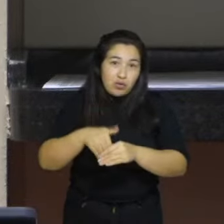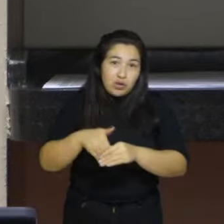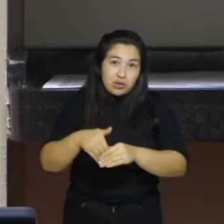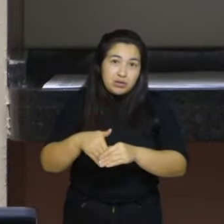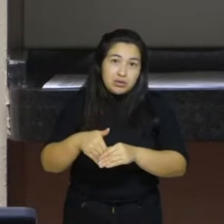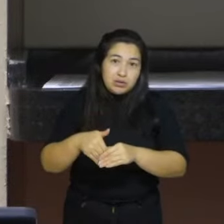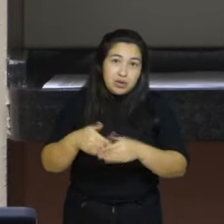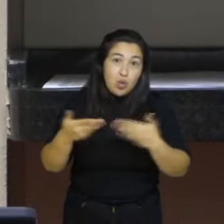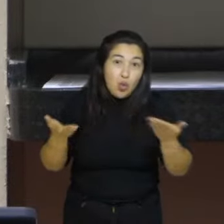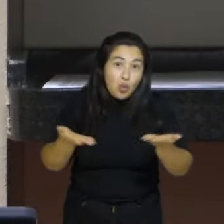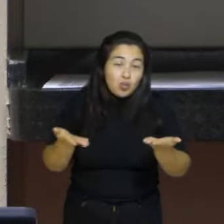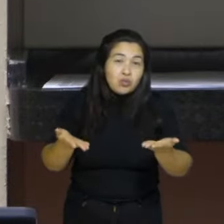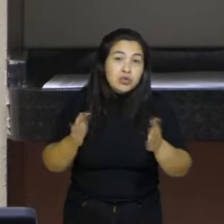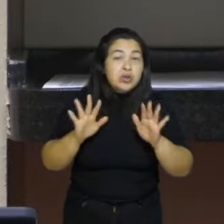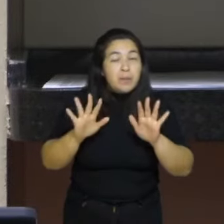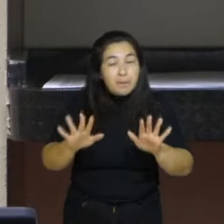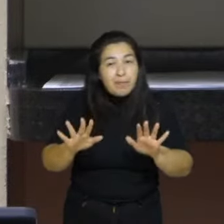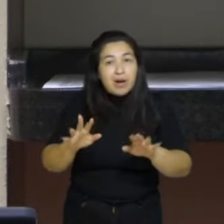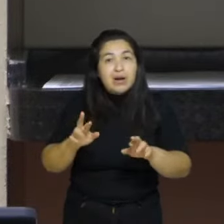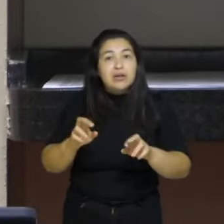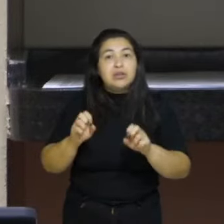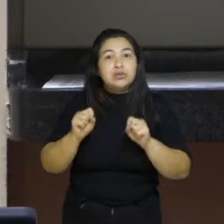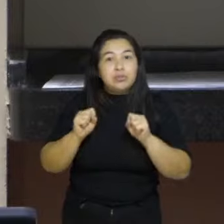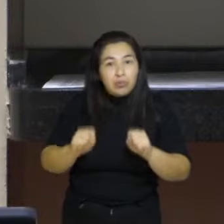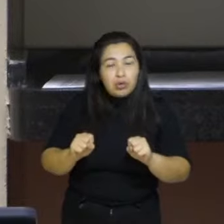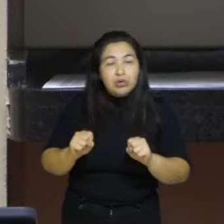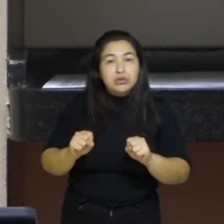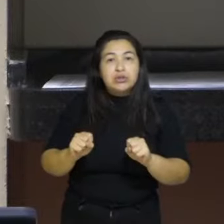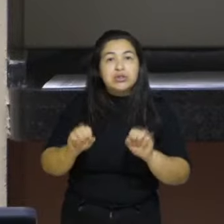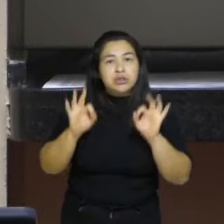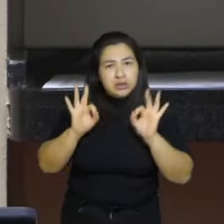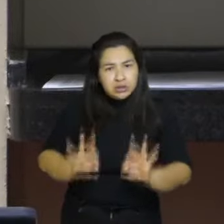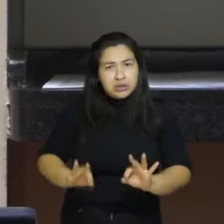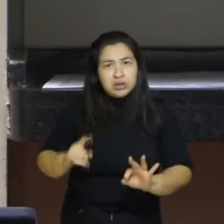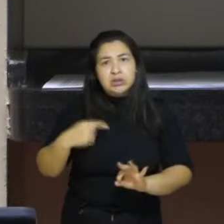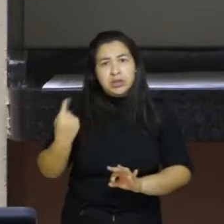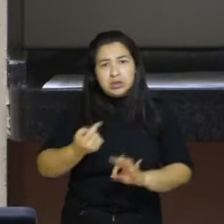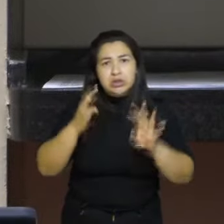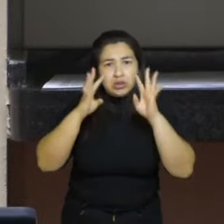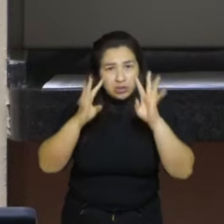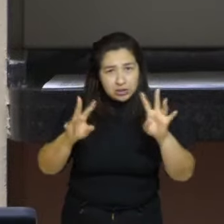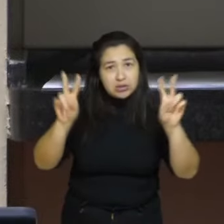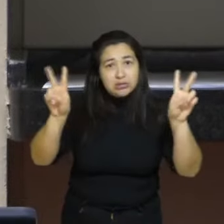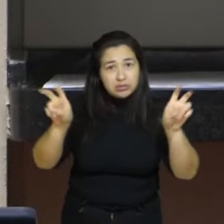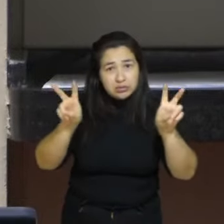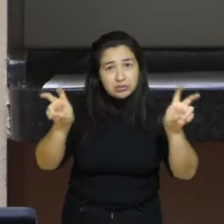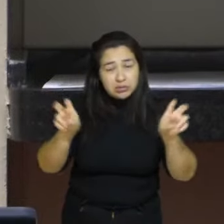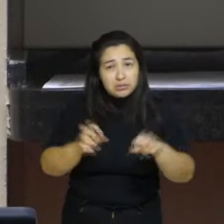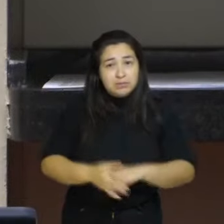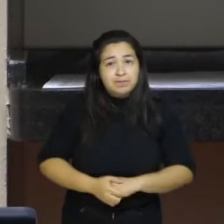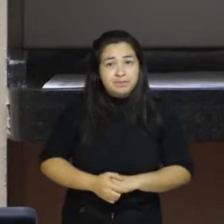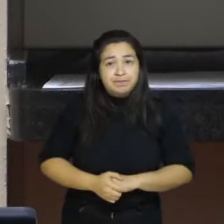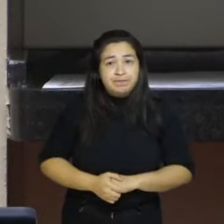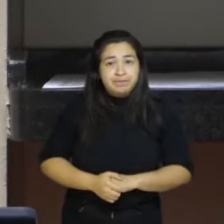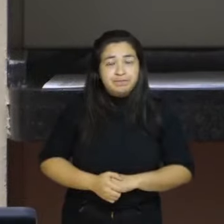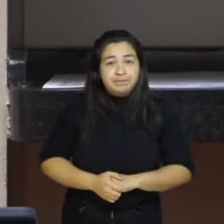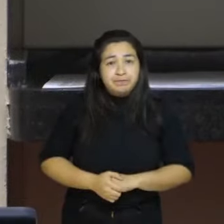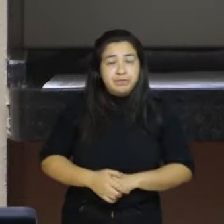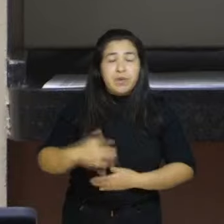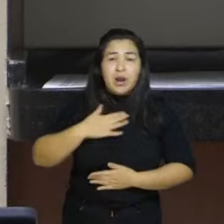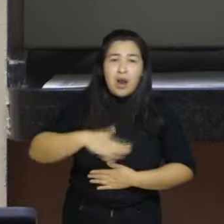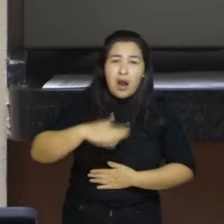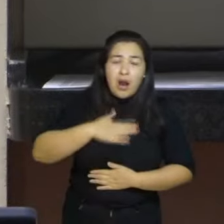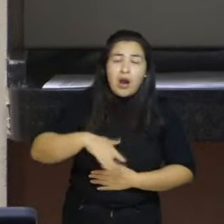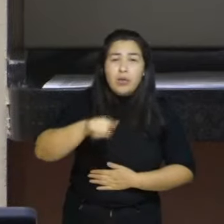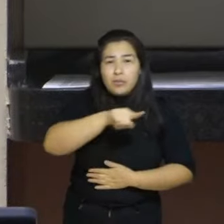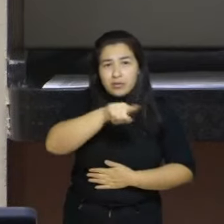não estejam aqui mas levem a nossa sensibilidade ao tema né e e dizendo a vocês e confortando um pouco o coração de todos vocês